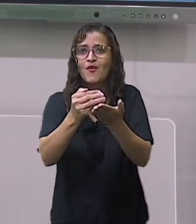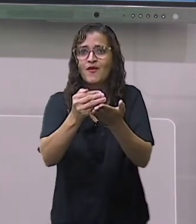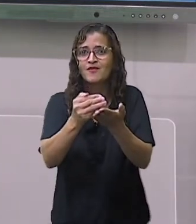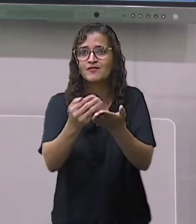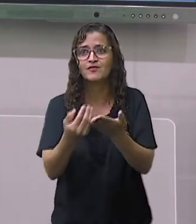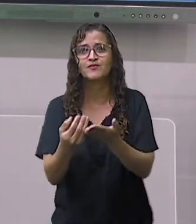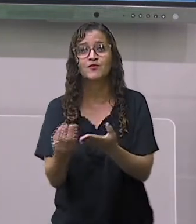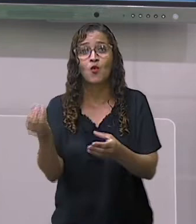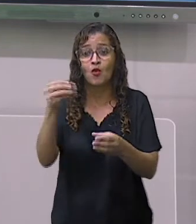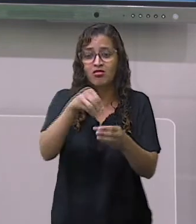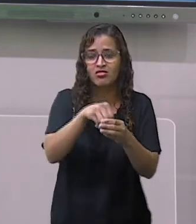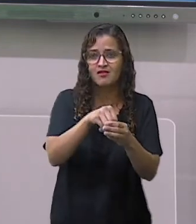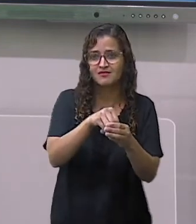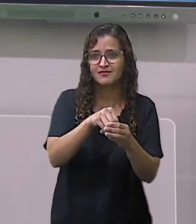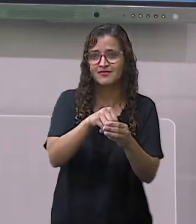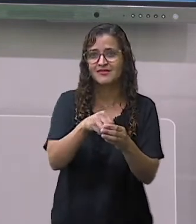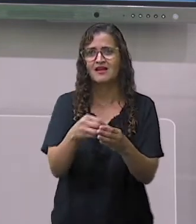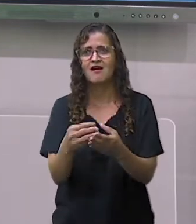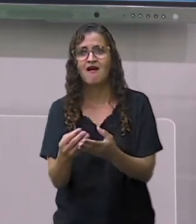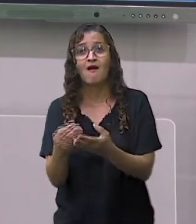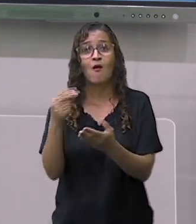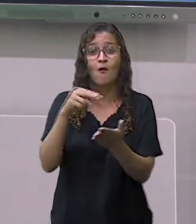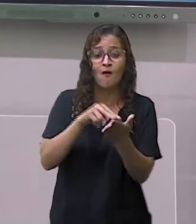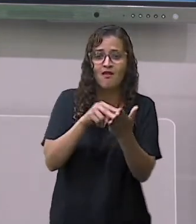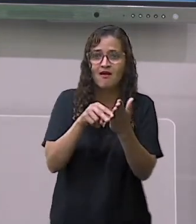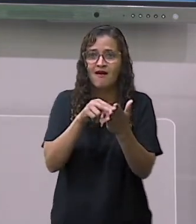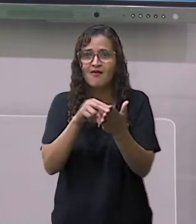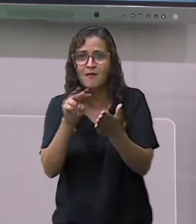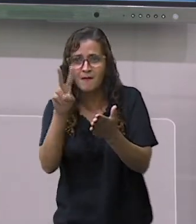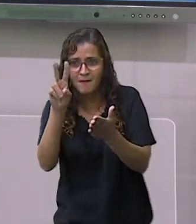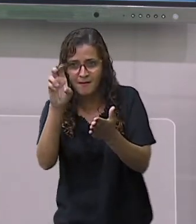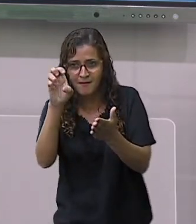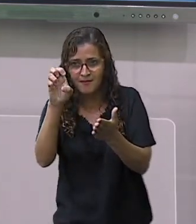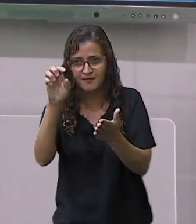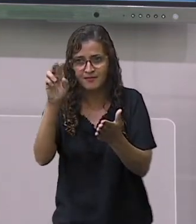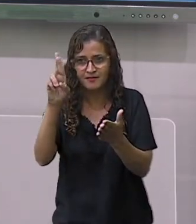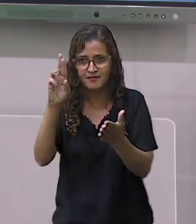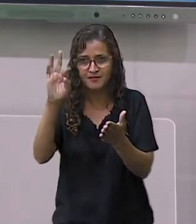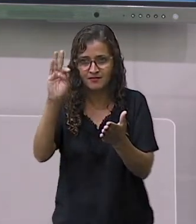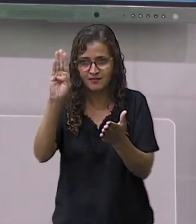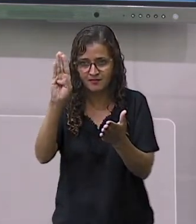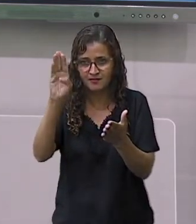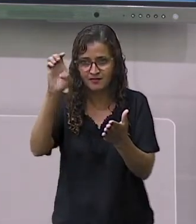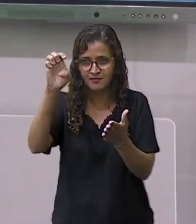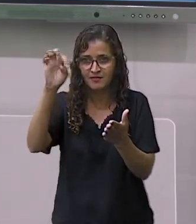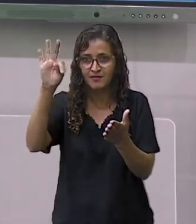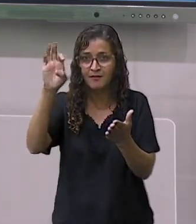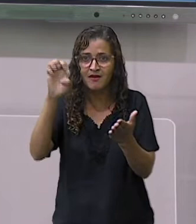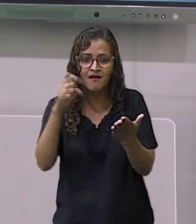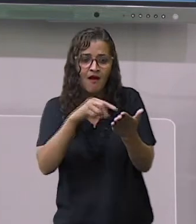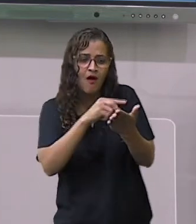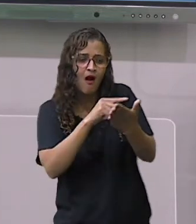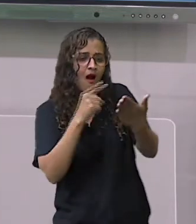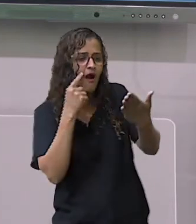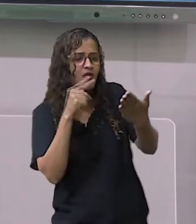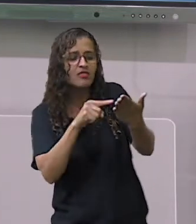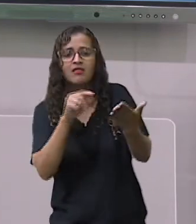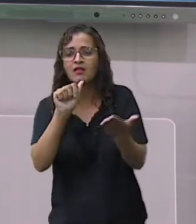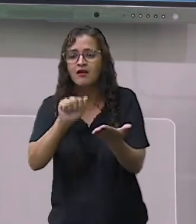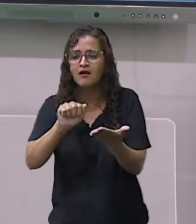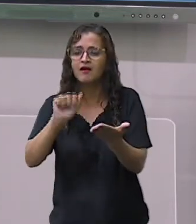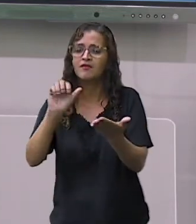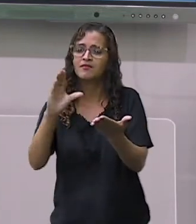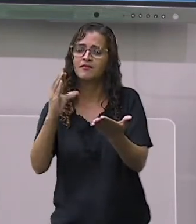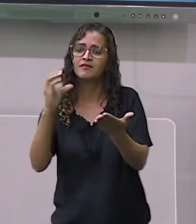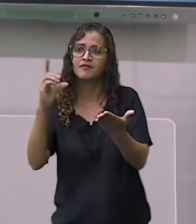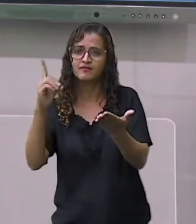letra D. Porque pela sequência do alfabeto, nós sabemos que A,